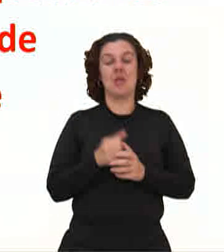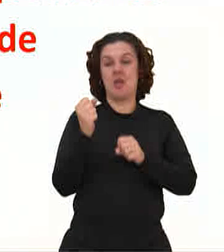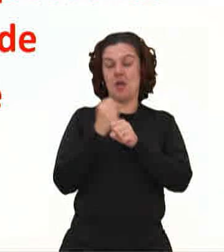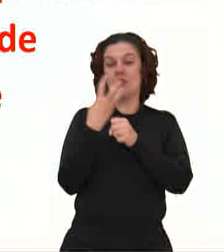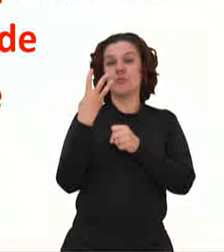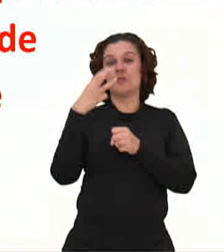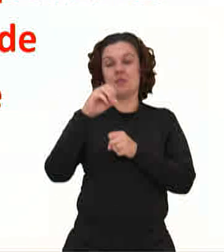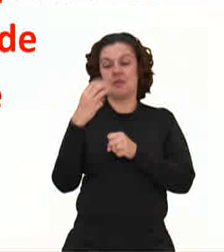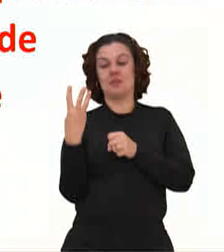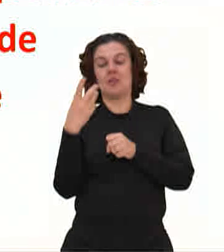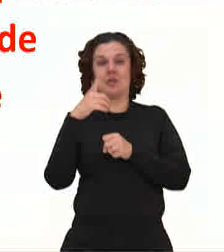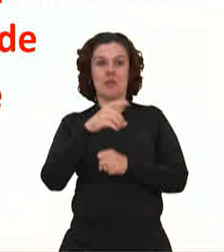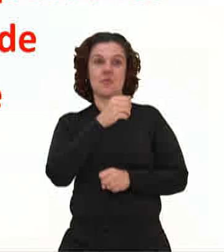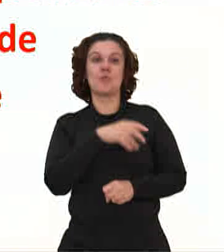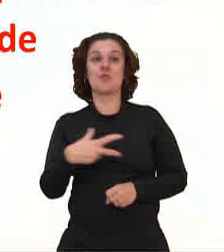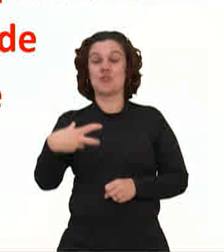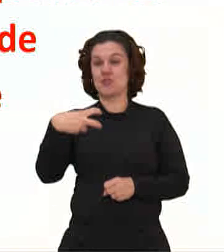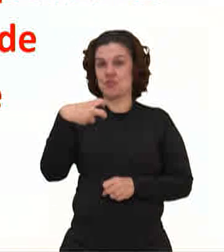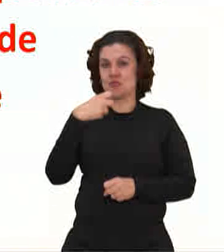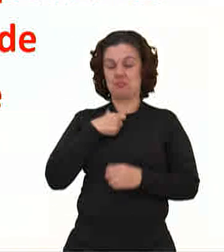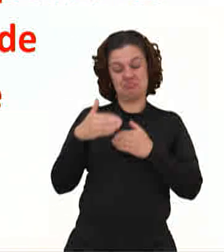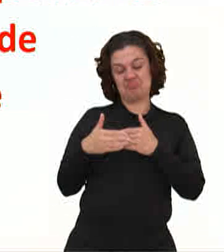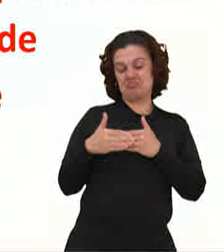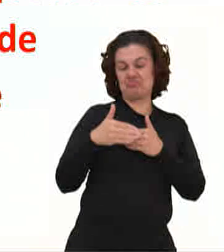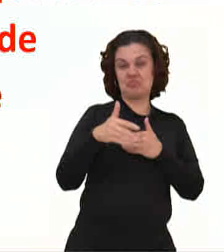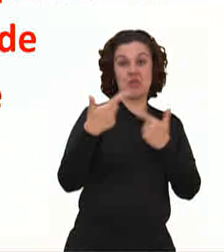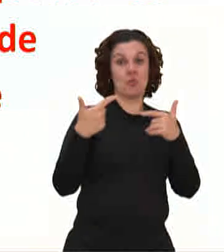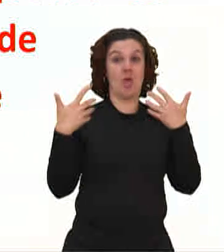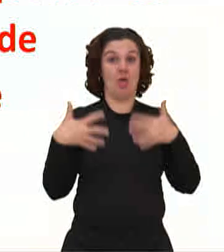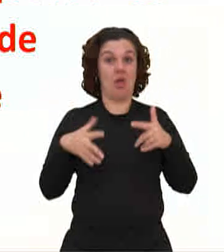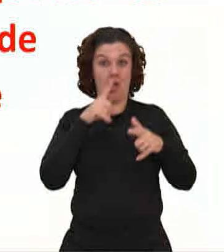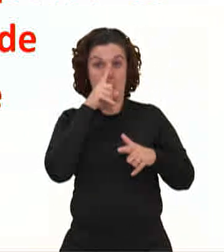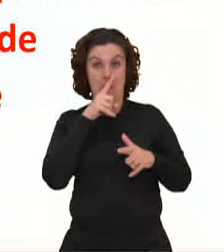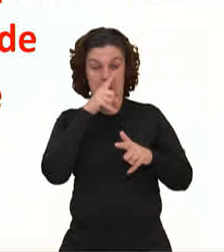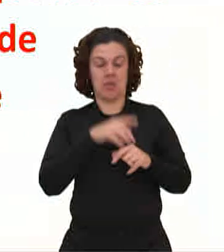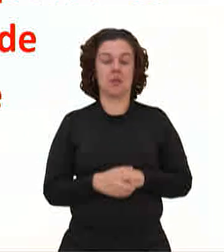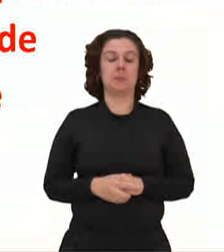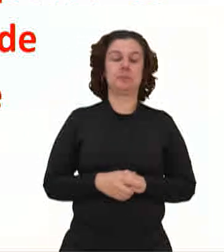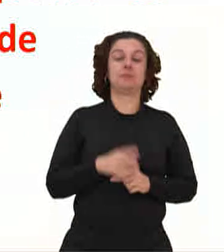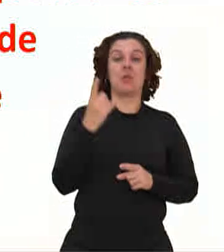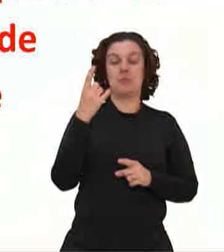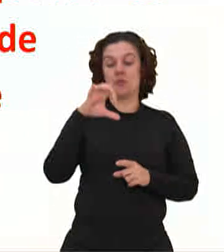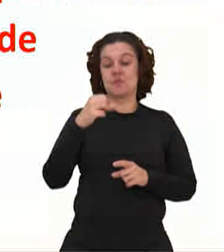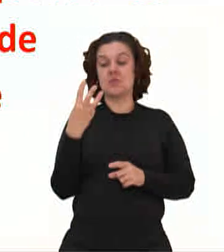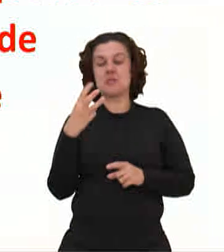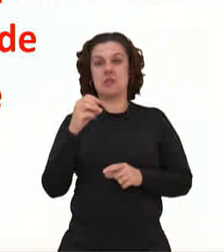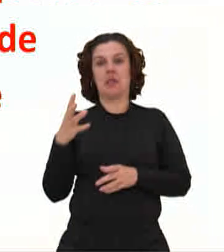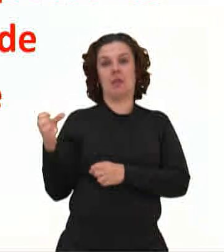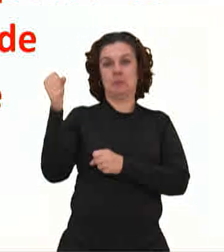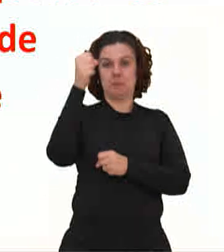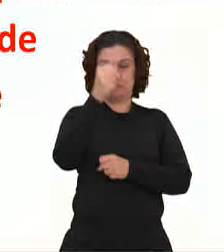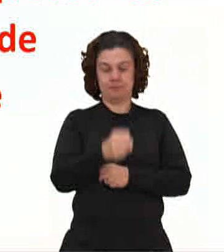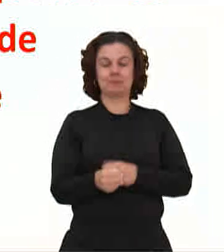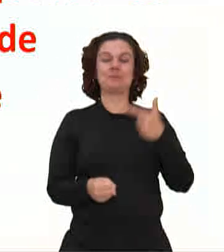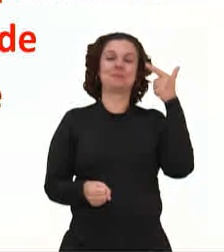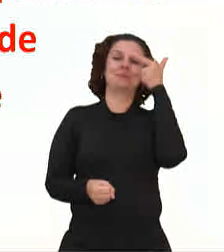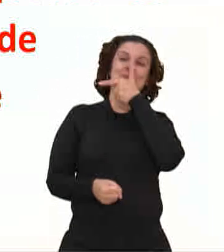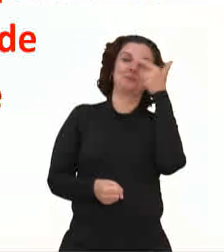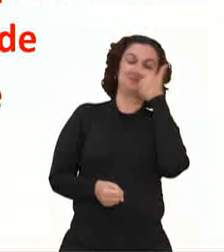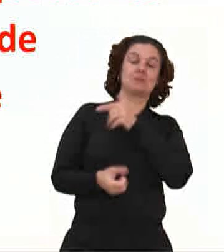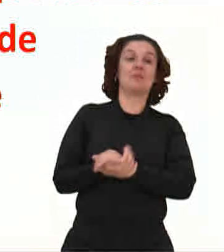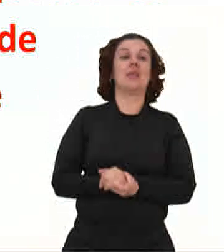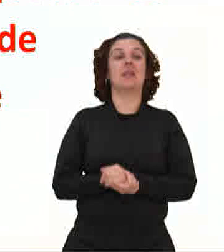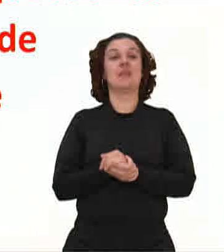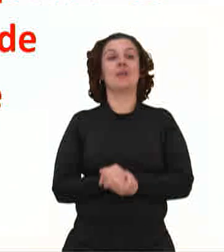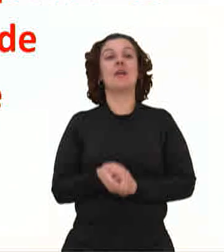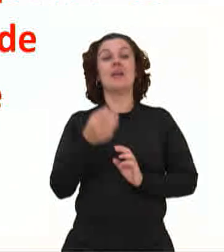30 e 31, Getúlio está seguindo sem ameaças em seu governo. 30 ele assumiu o governo até. Está sorridente. Assim como